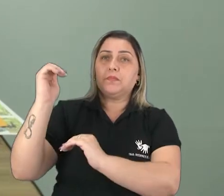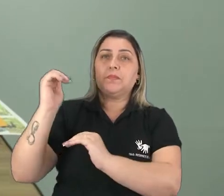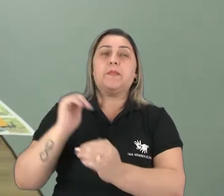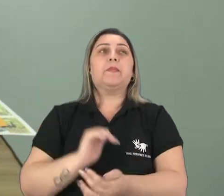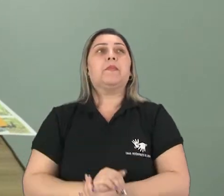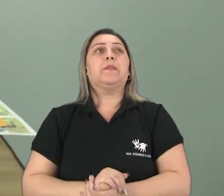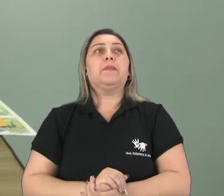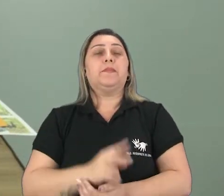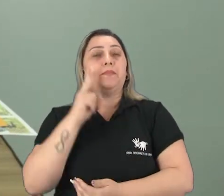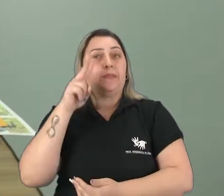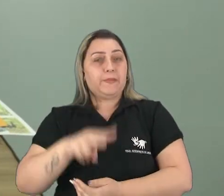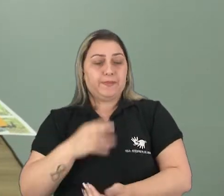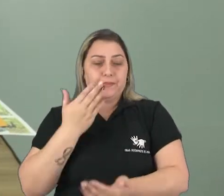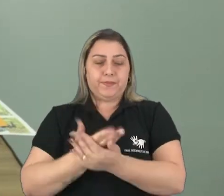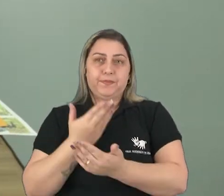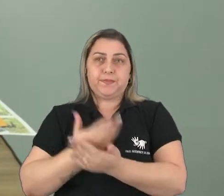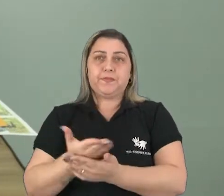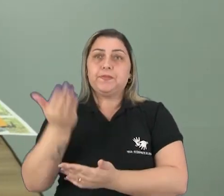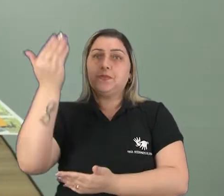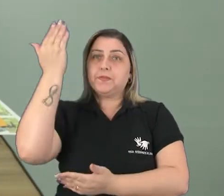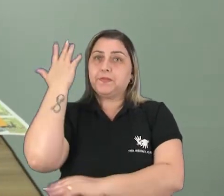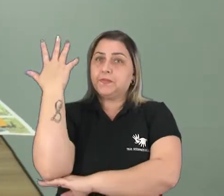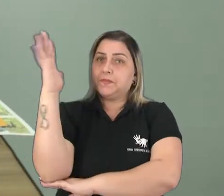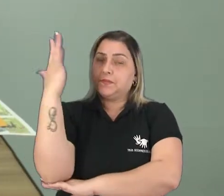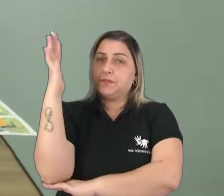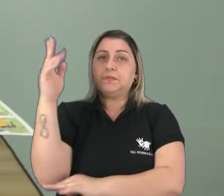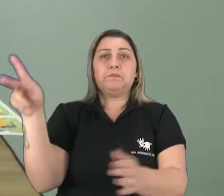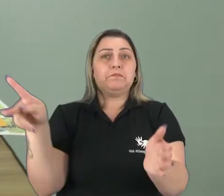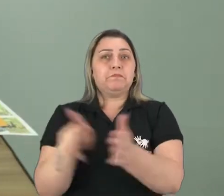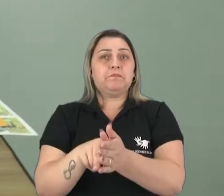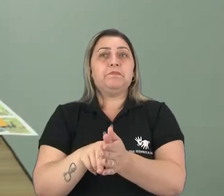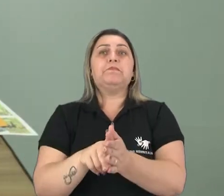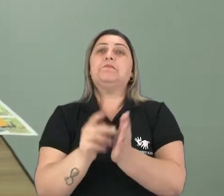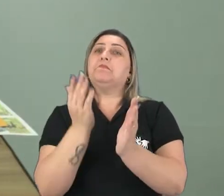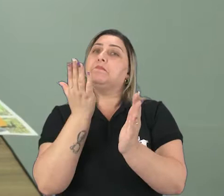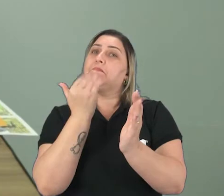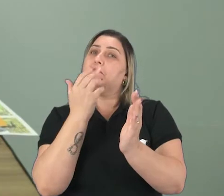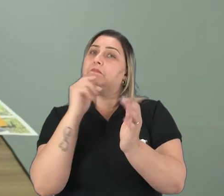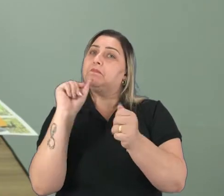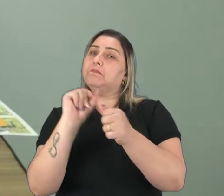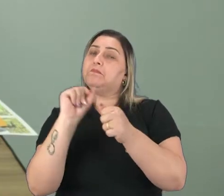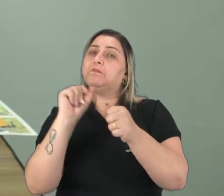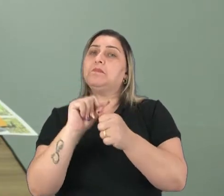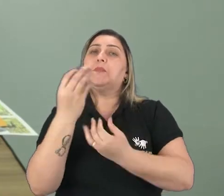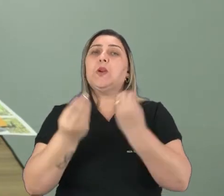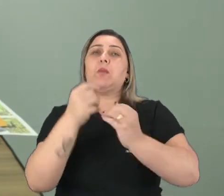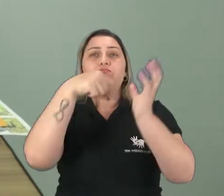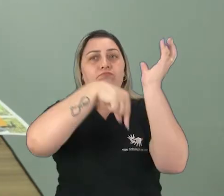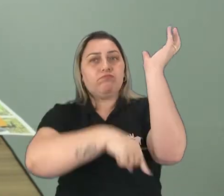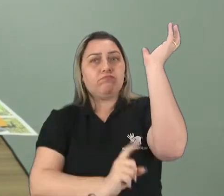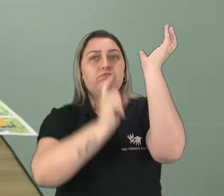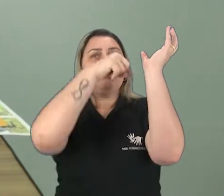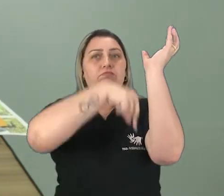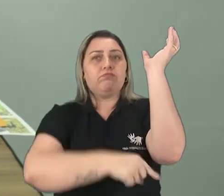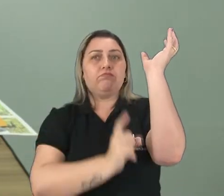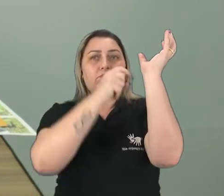E como vimos na aula passada, as plantas produzem o seu próprio alimento através da fotossíntese. Lembram?